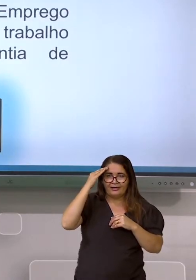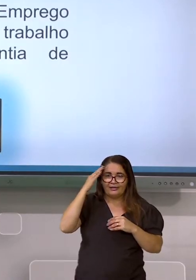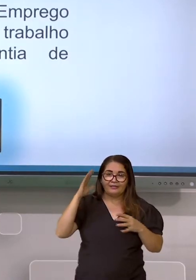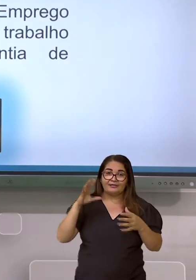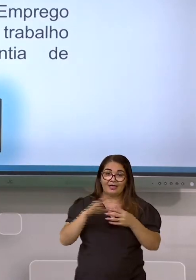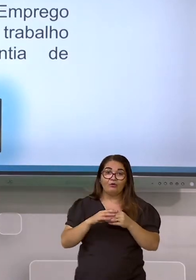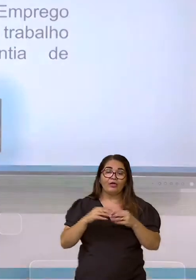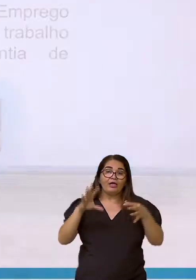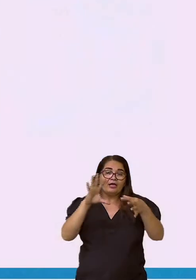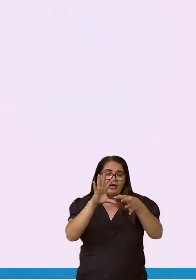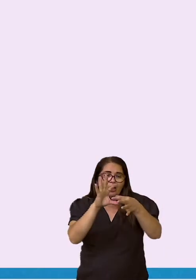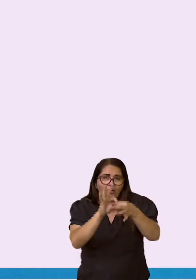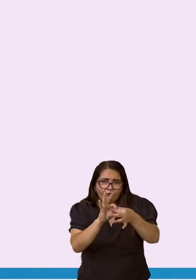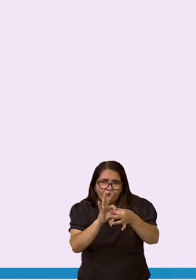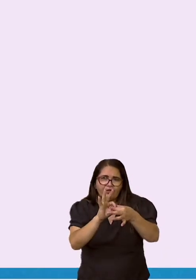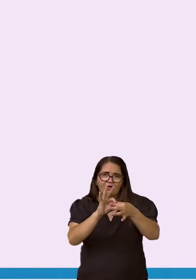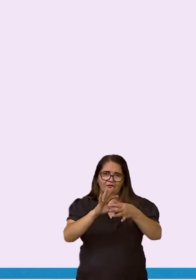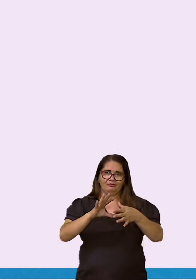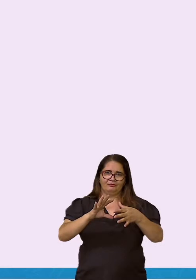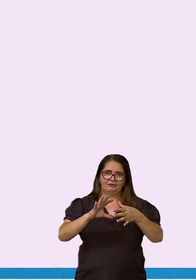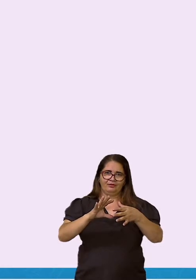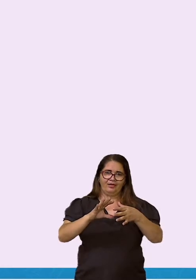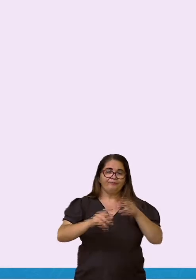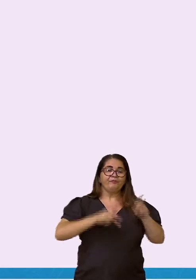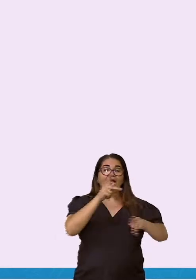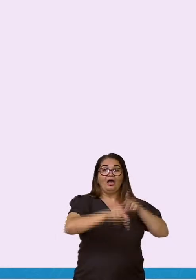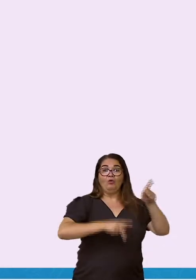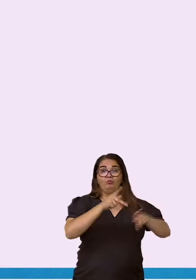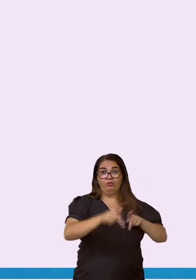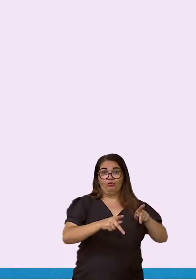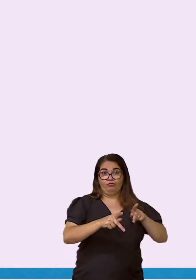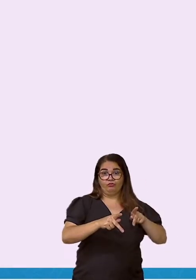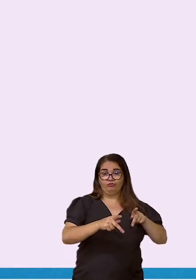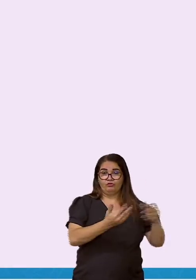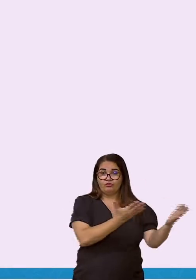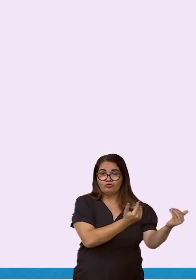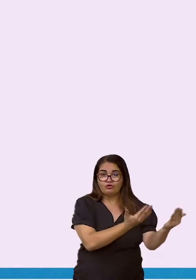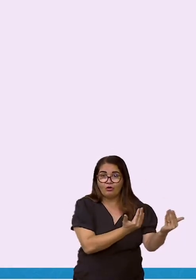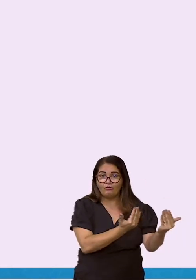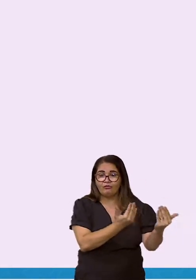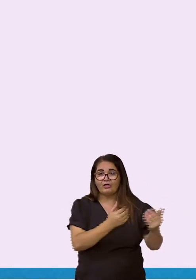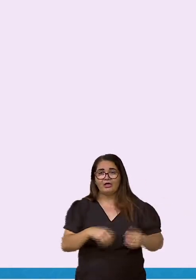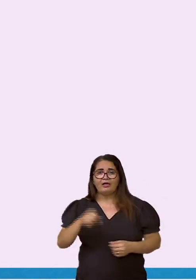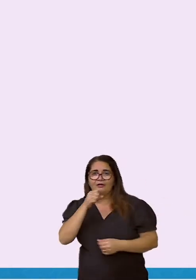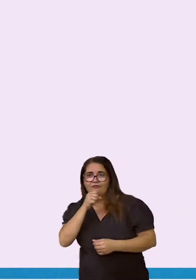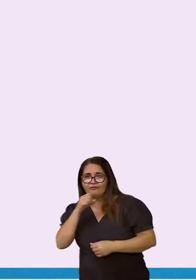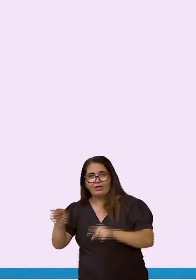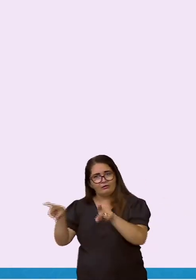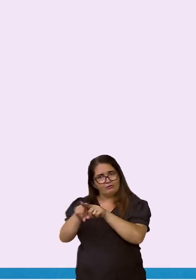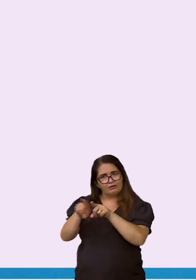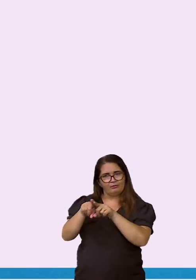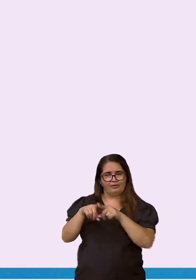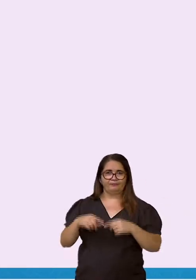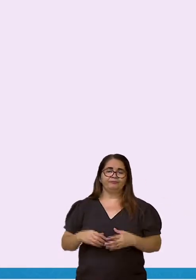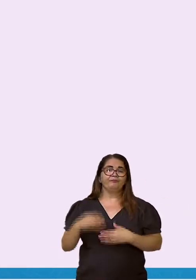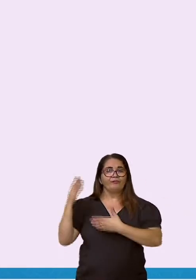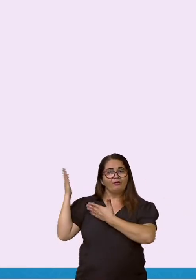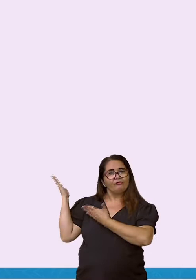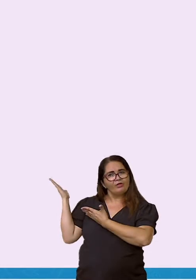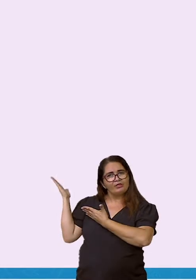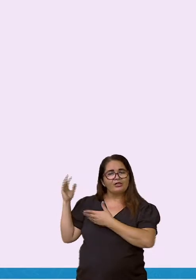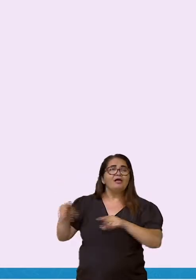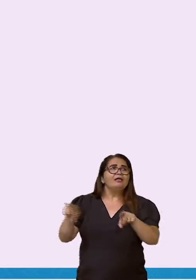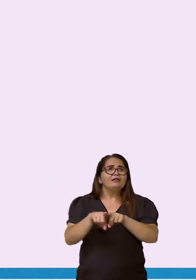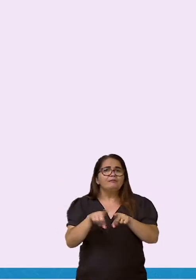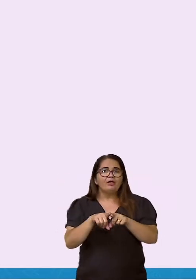Emprego formal é o emprego com carteira carteira assinada, né?